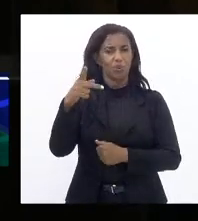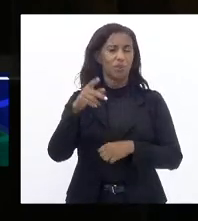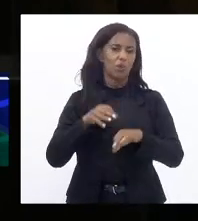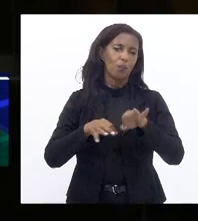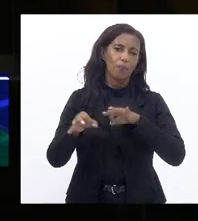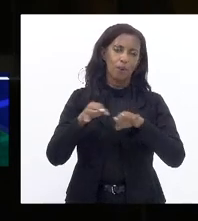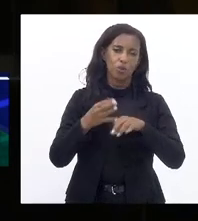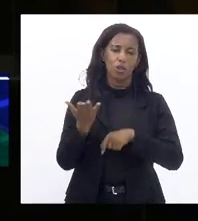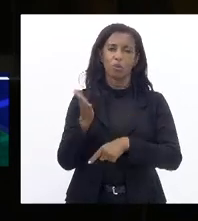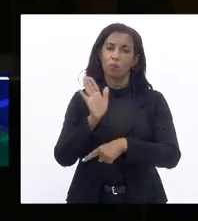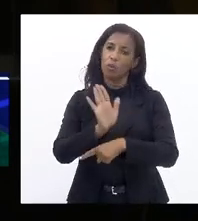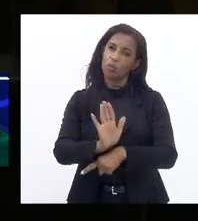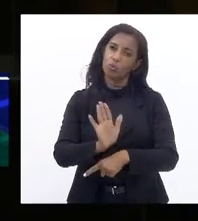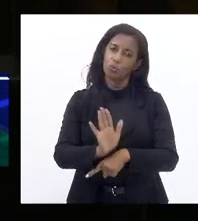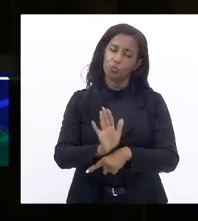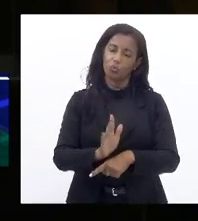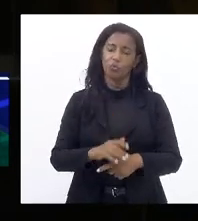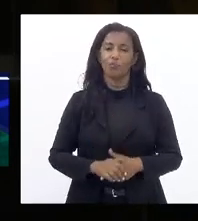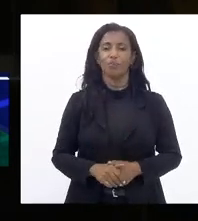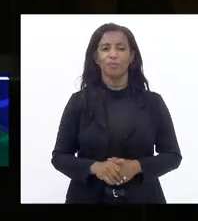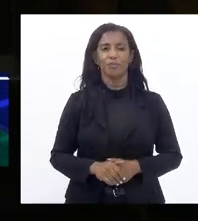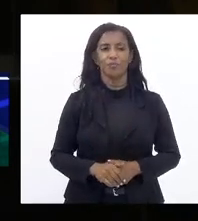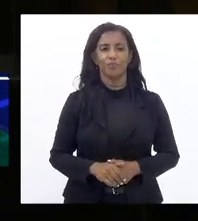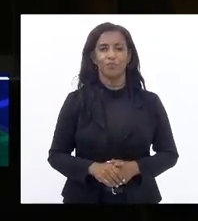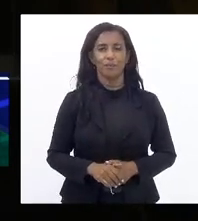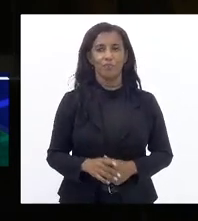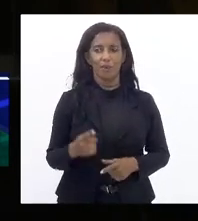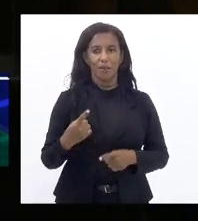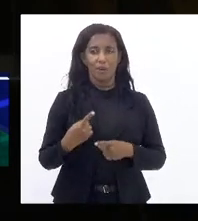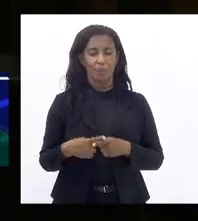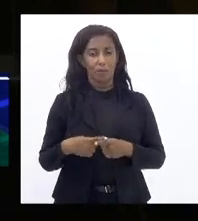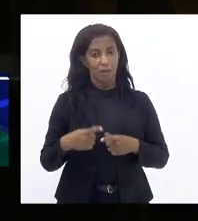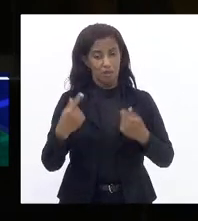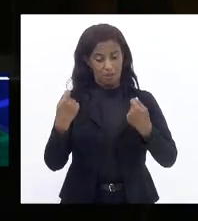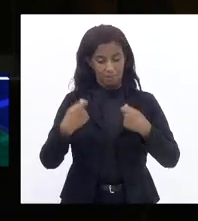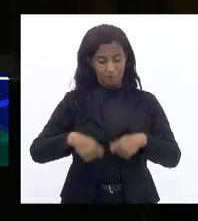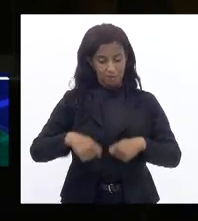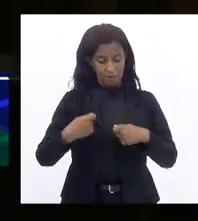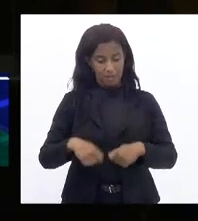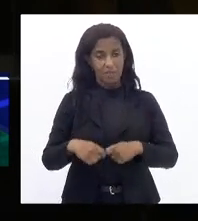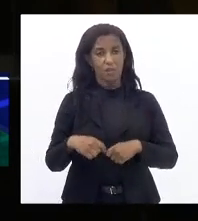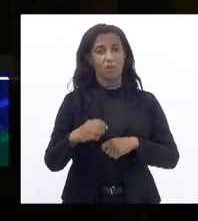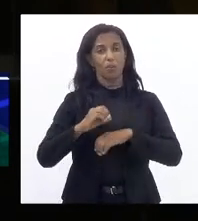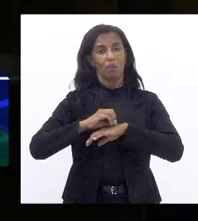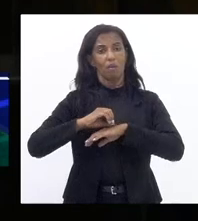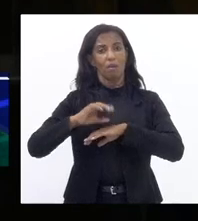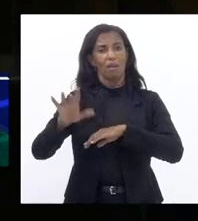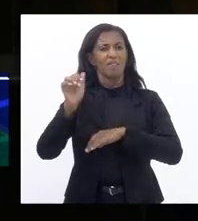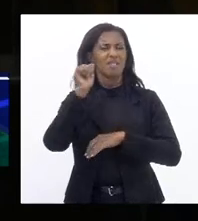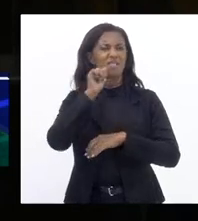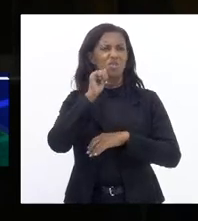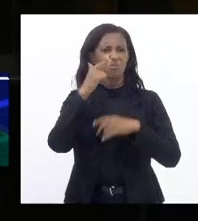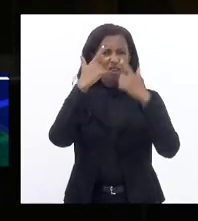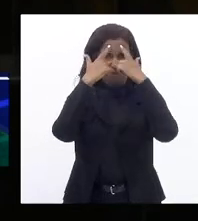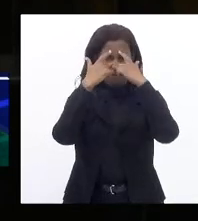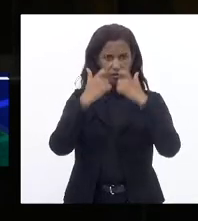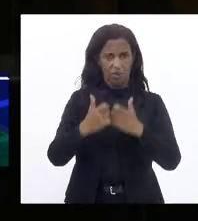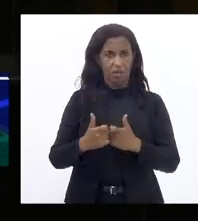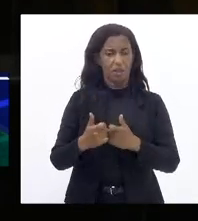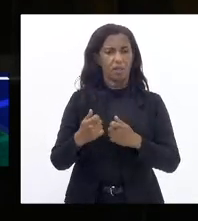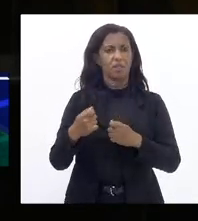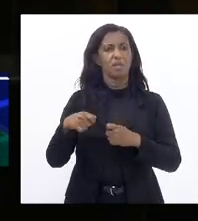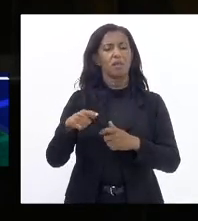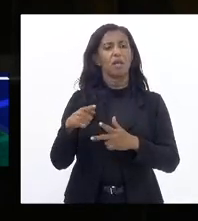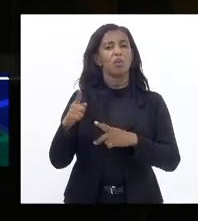de contribuir, não é? Porque seria necessário o encaminhamento dessas mulheres vítimas de violência através